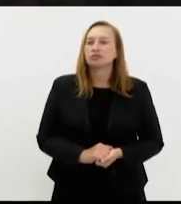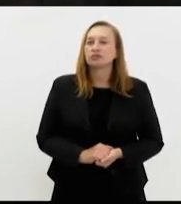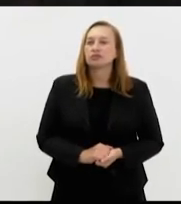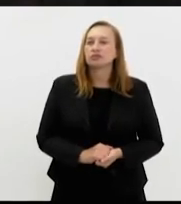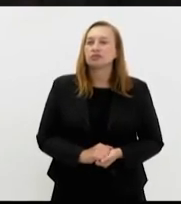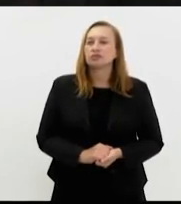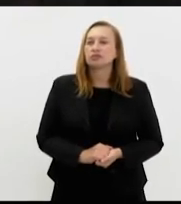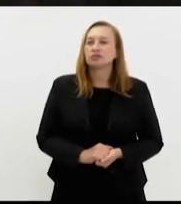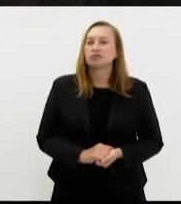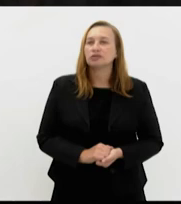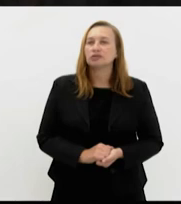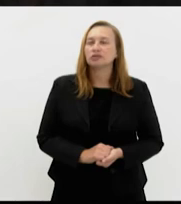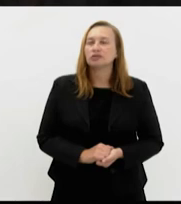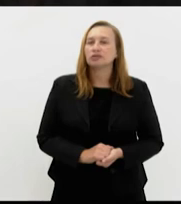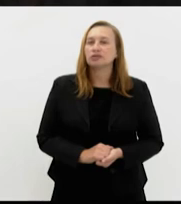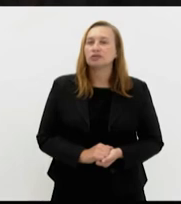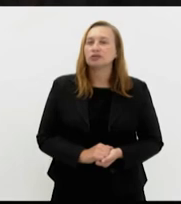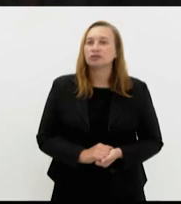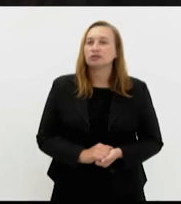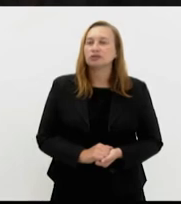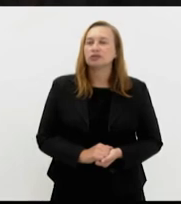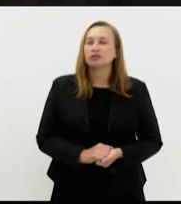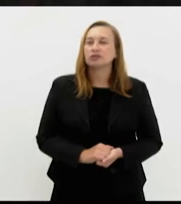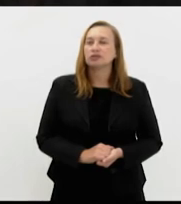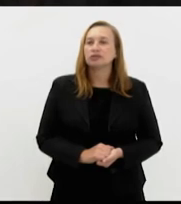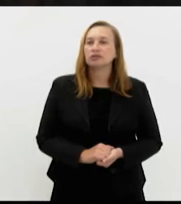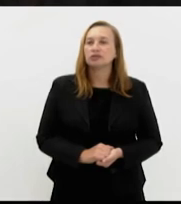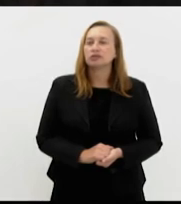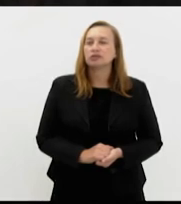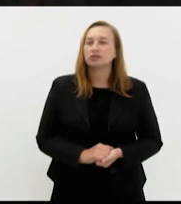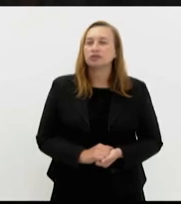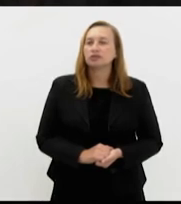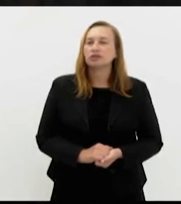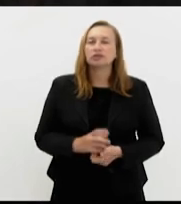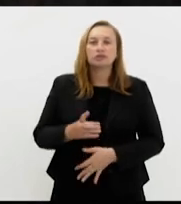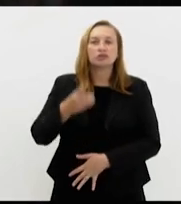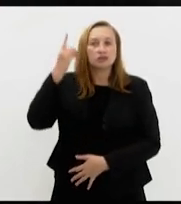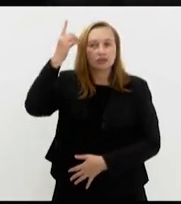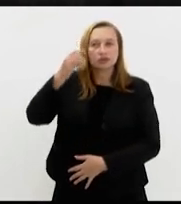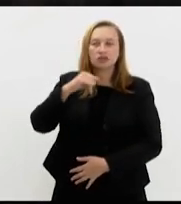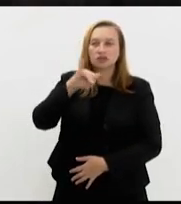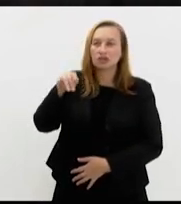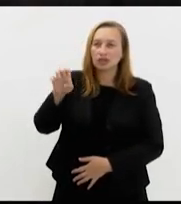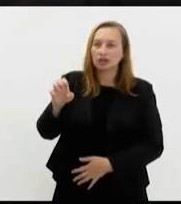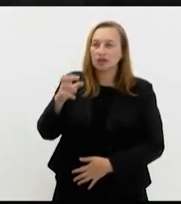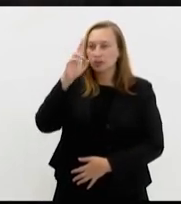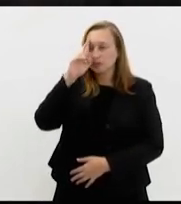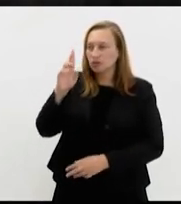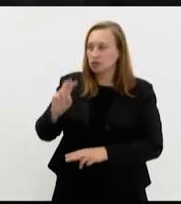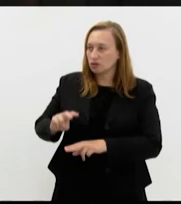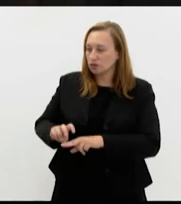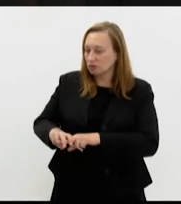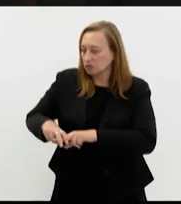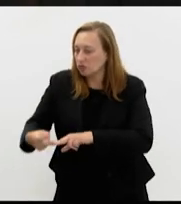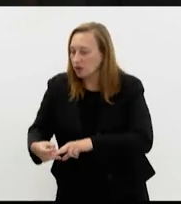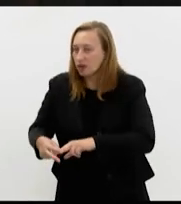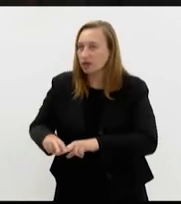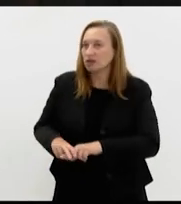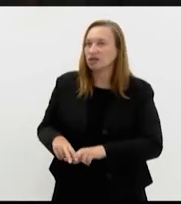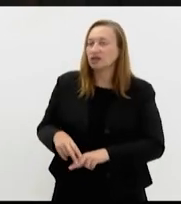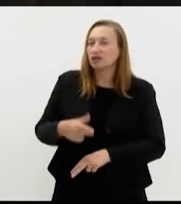caixa, tem lá lançado, deputado Jari, só para o senhor não cair da cadeira,